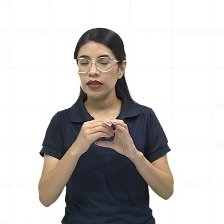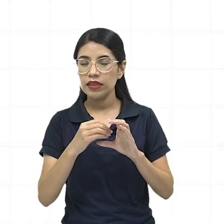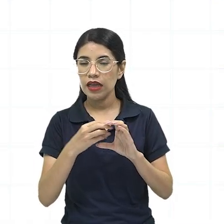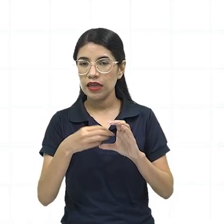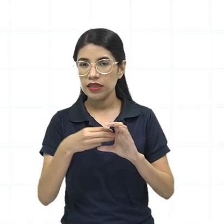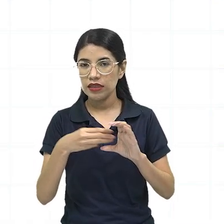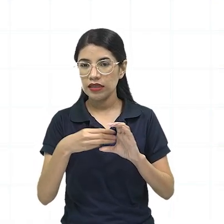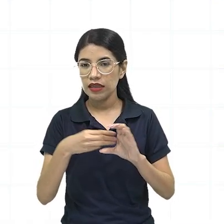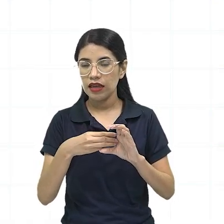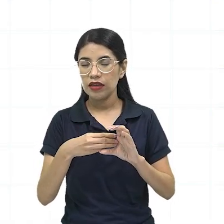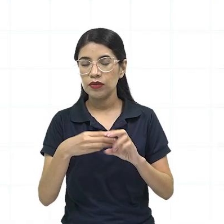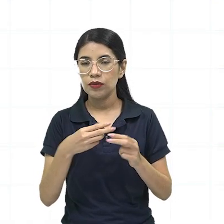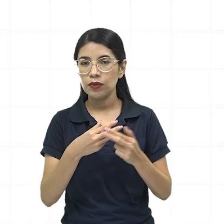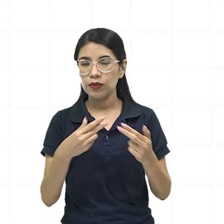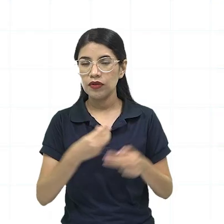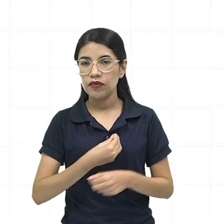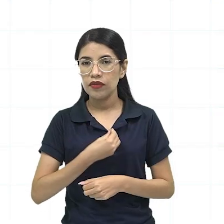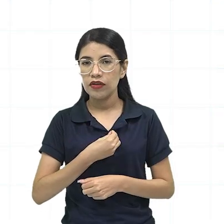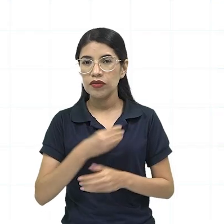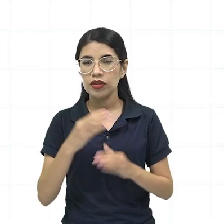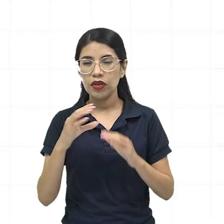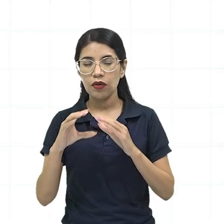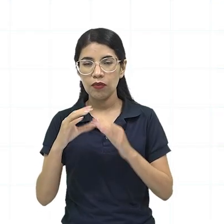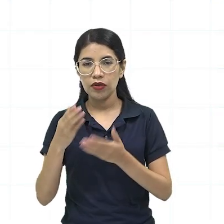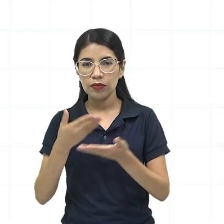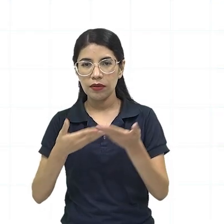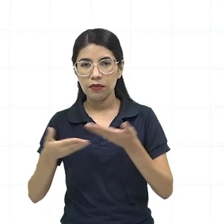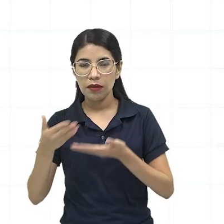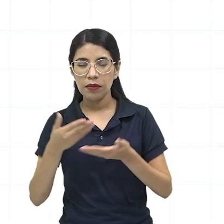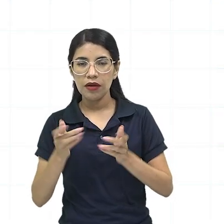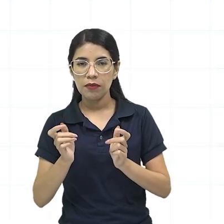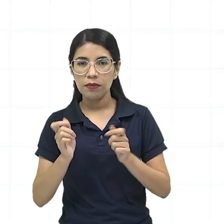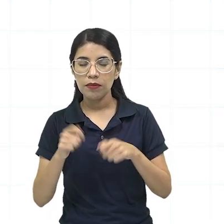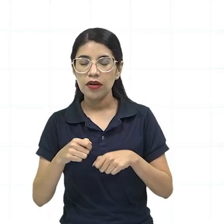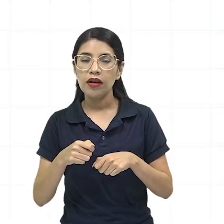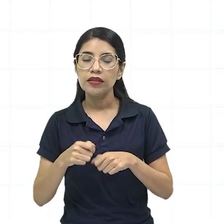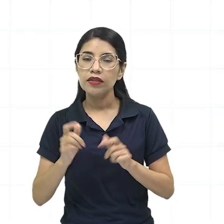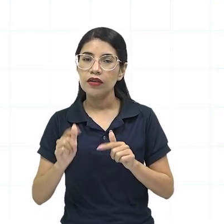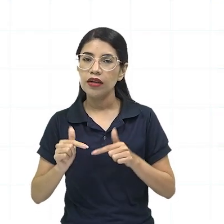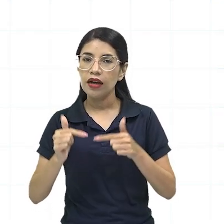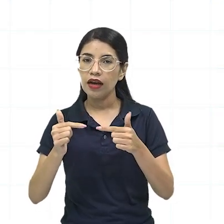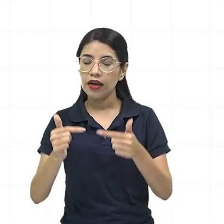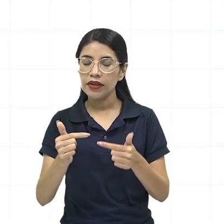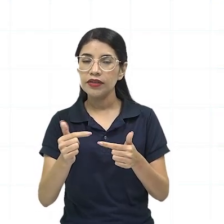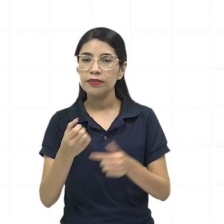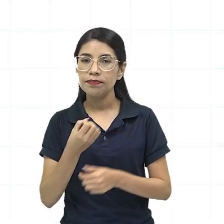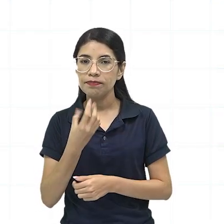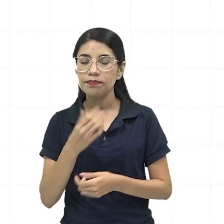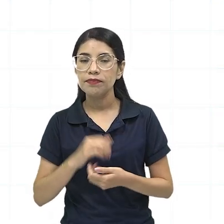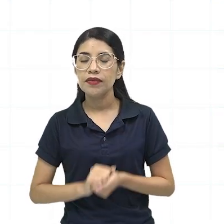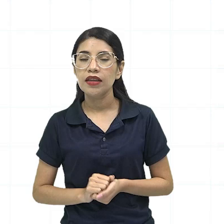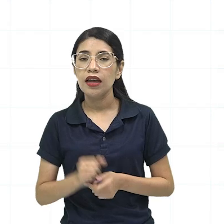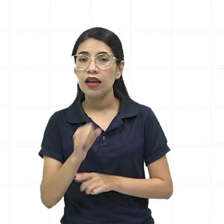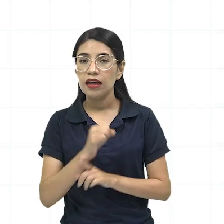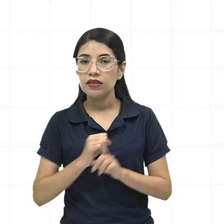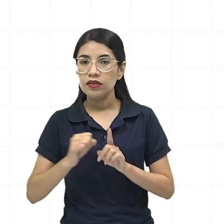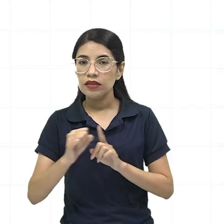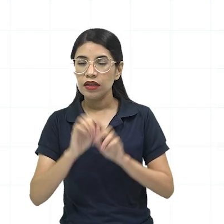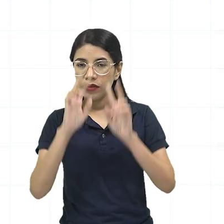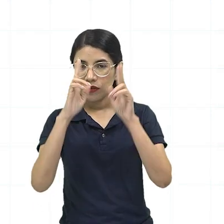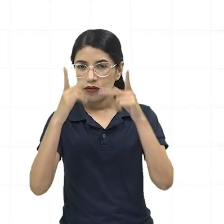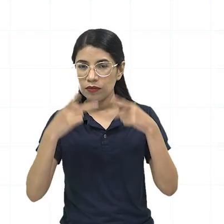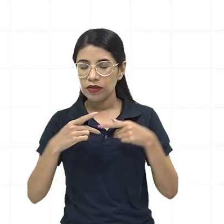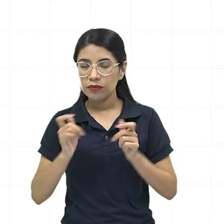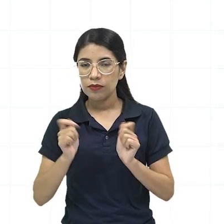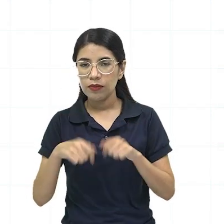vivo se comunicam e cooperam para garantir seu funcionamento harmonioso, a sociedade humana também